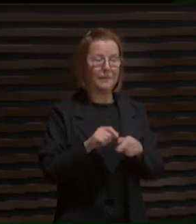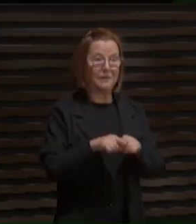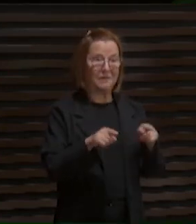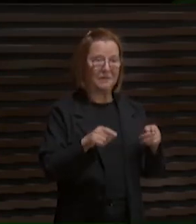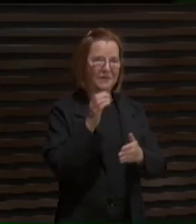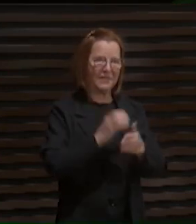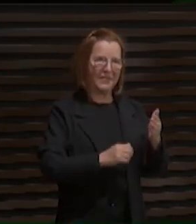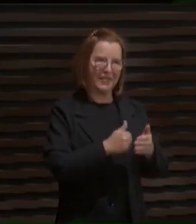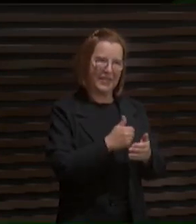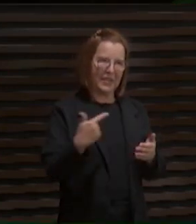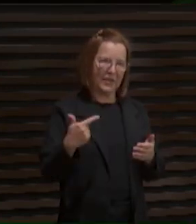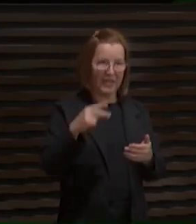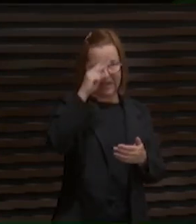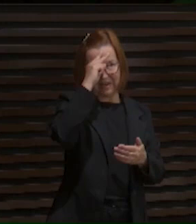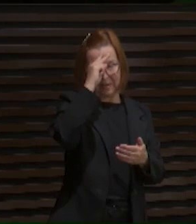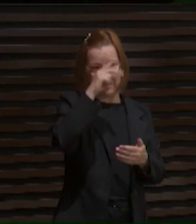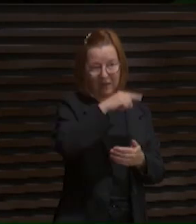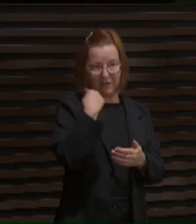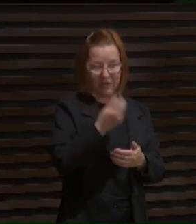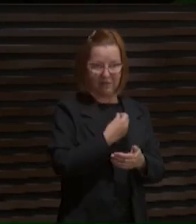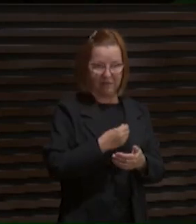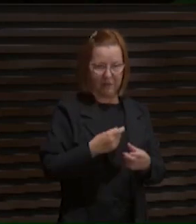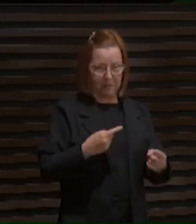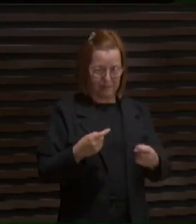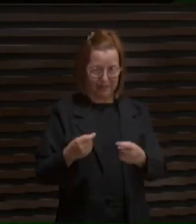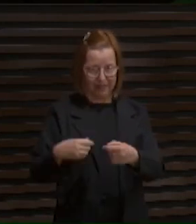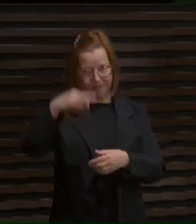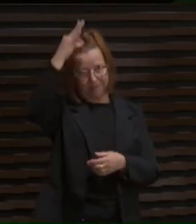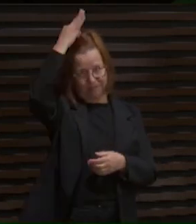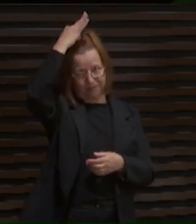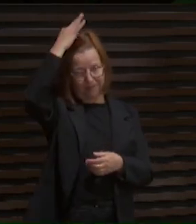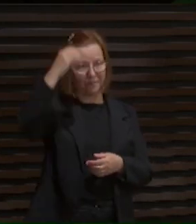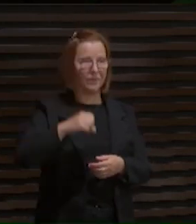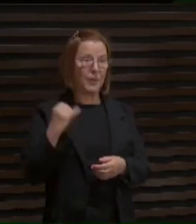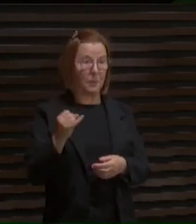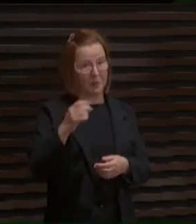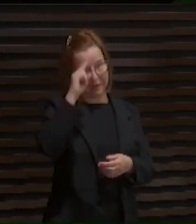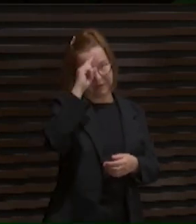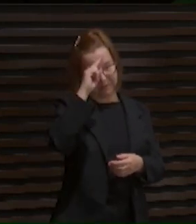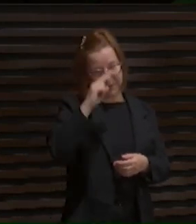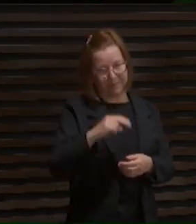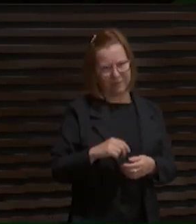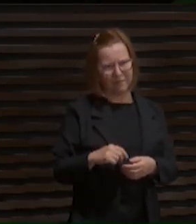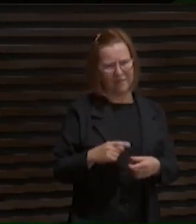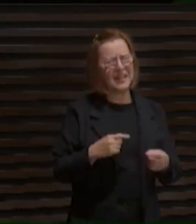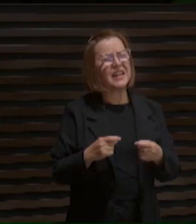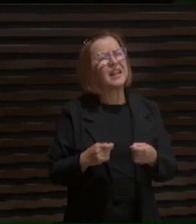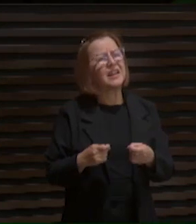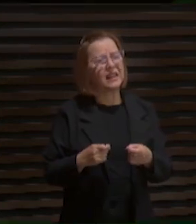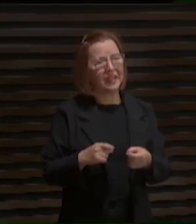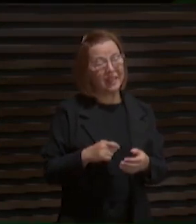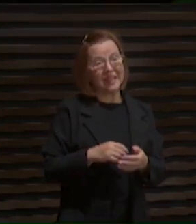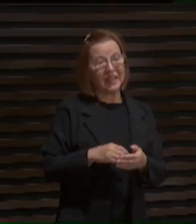lembra que nós estamos em guerra. É importante a gente lembrar disso. E guerra, meus irmãos,